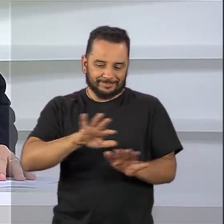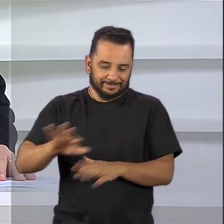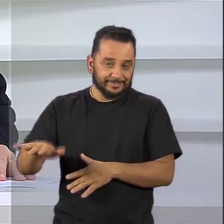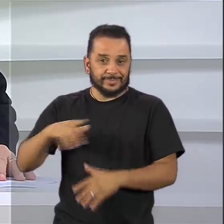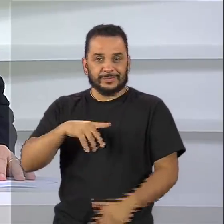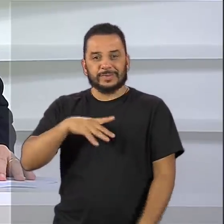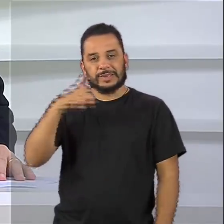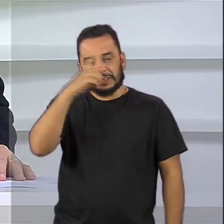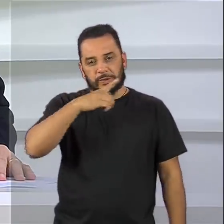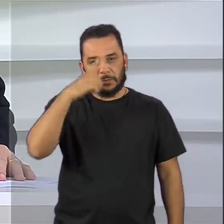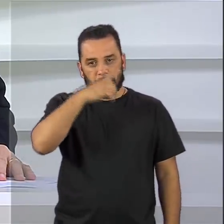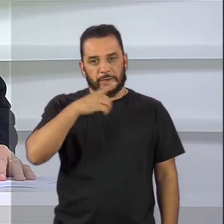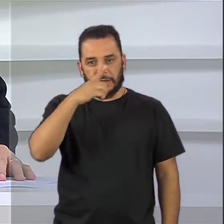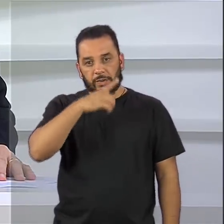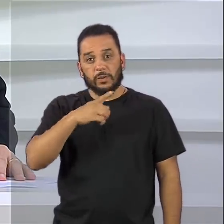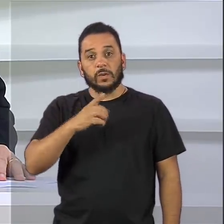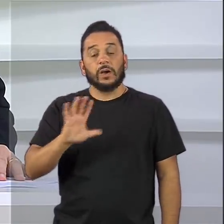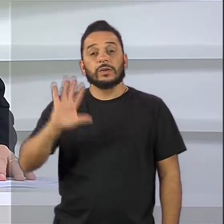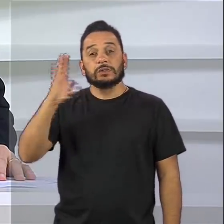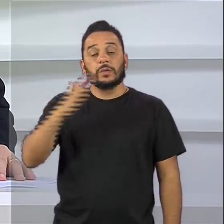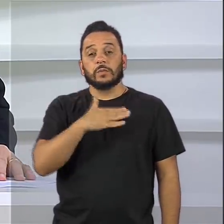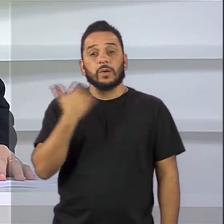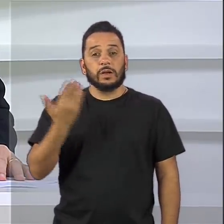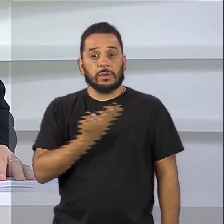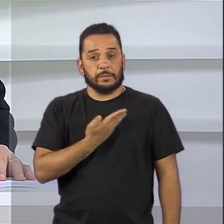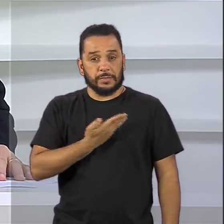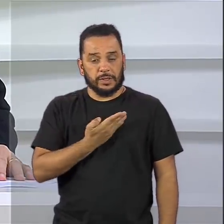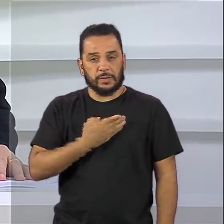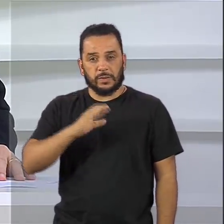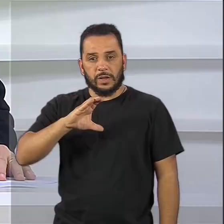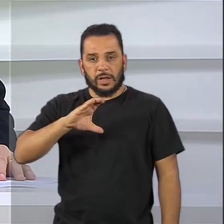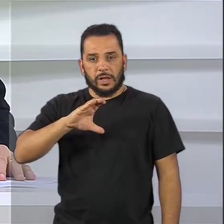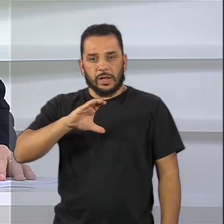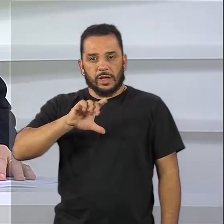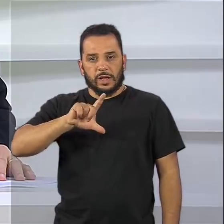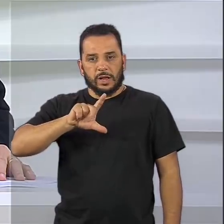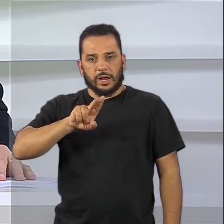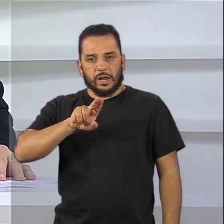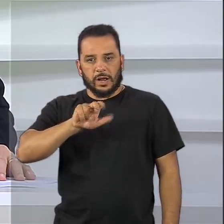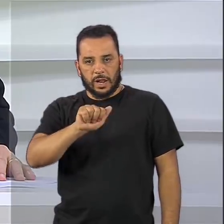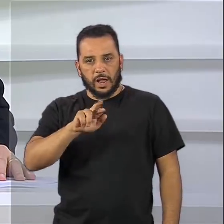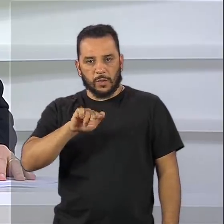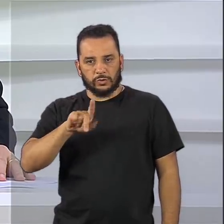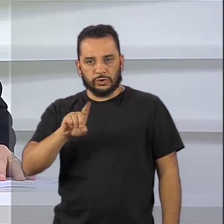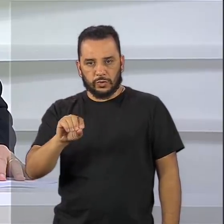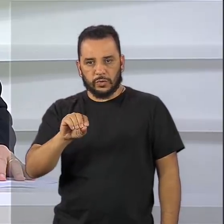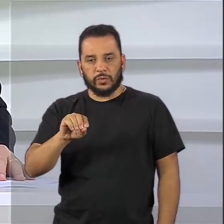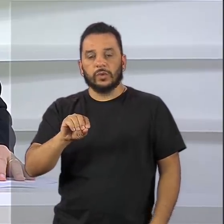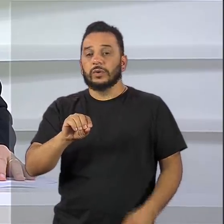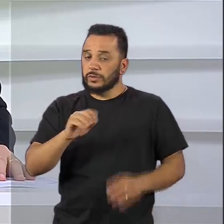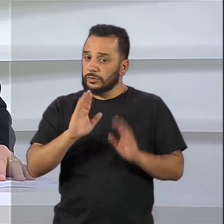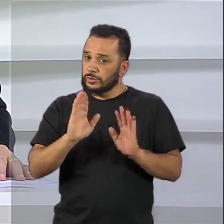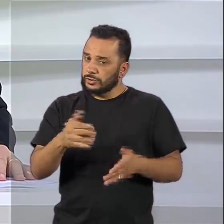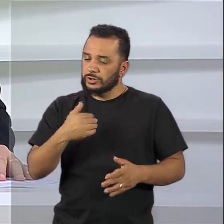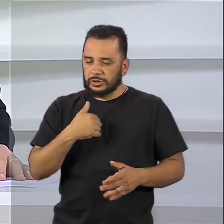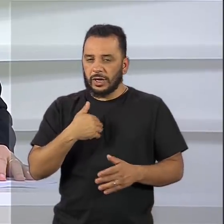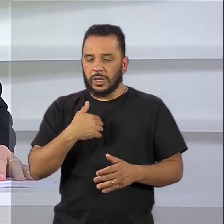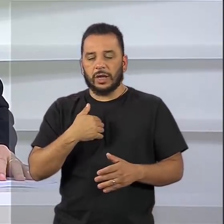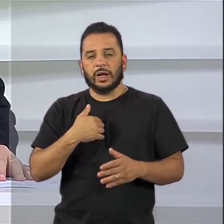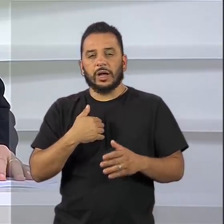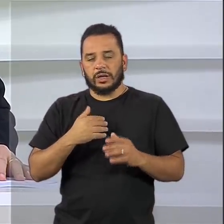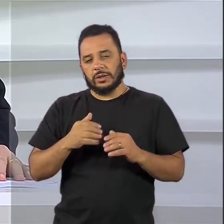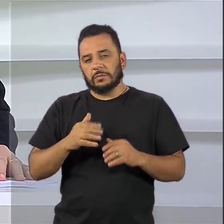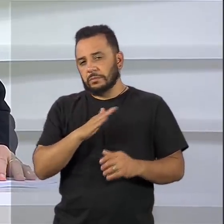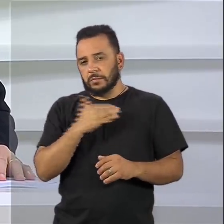teve morreu o nosso colega Cláudio Weber Abramo, fundador da organização sem fins